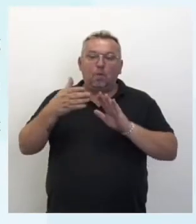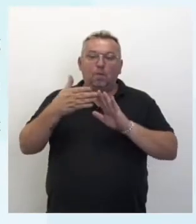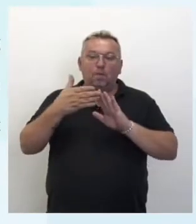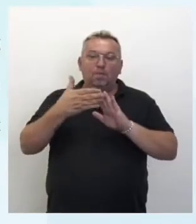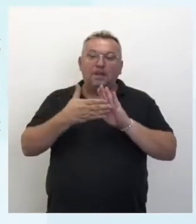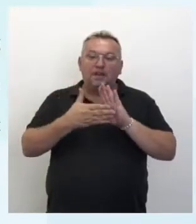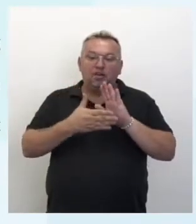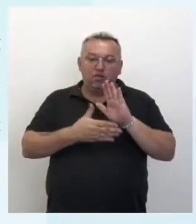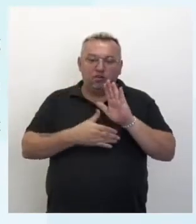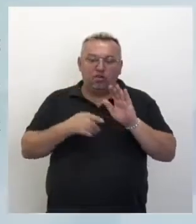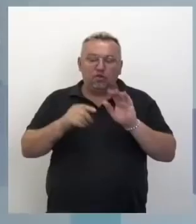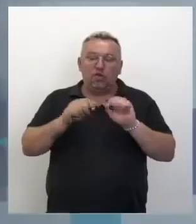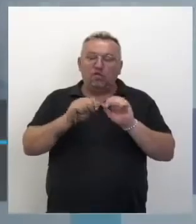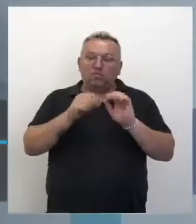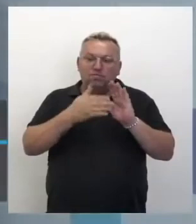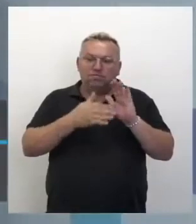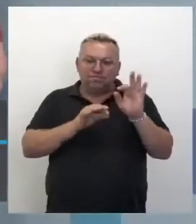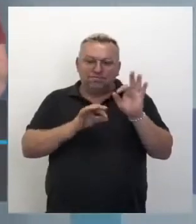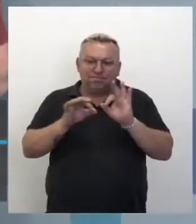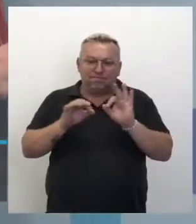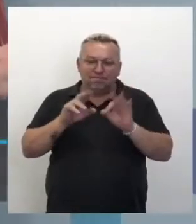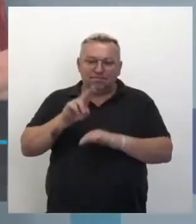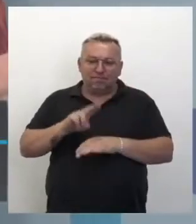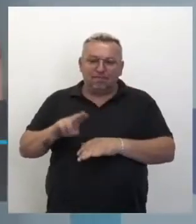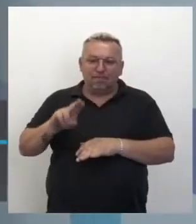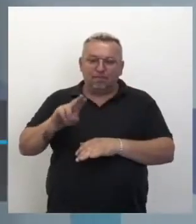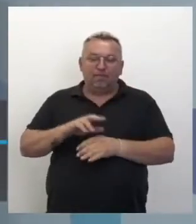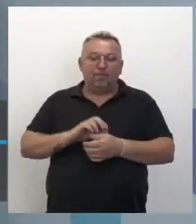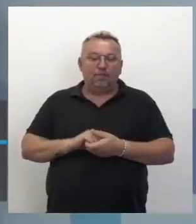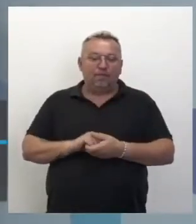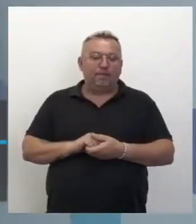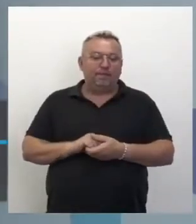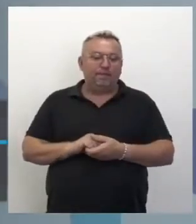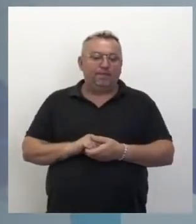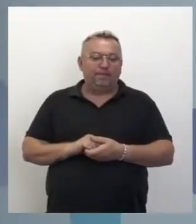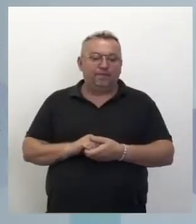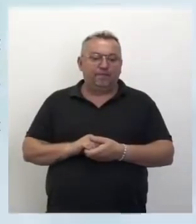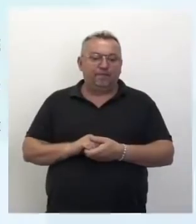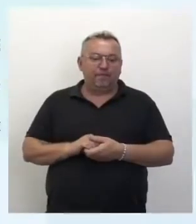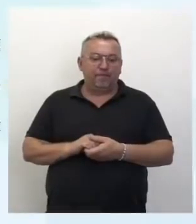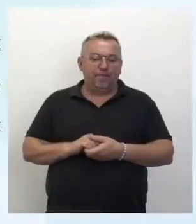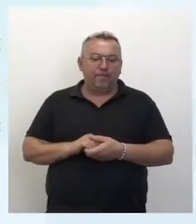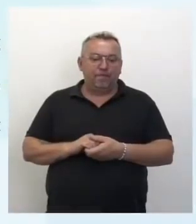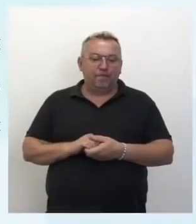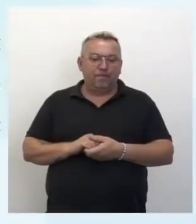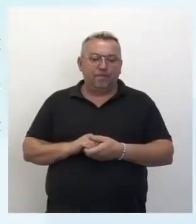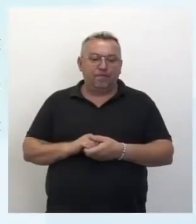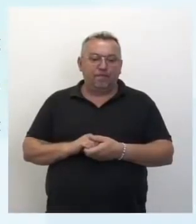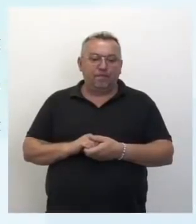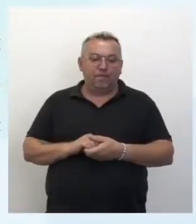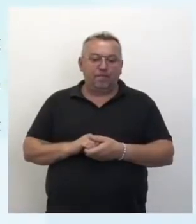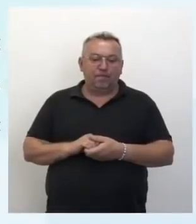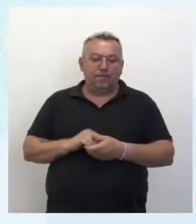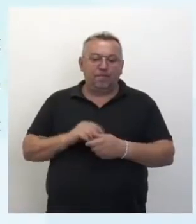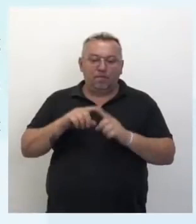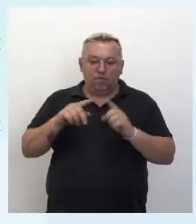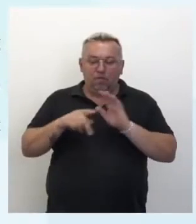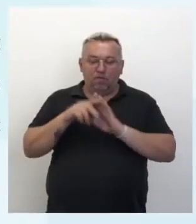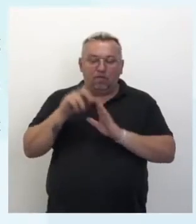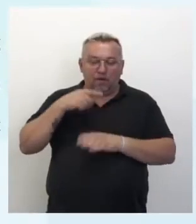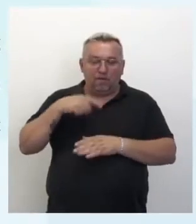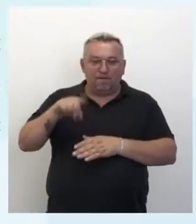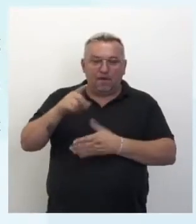Então, quando você está planejando, você vai usar o going to. Então, olha só. Aqui vai aparecer, they are going to play. Eles vão